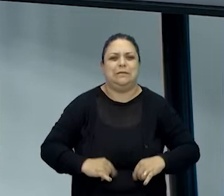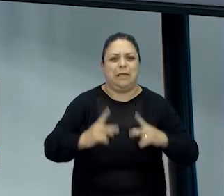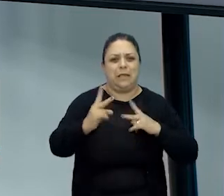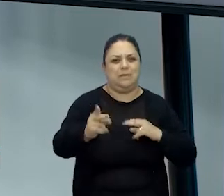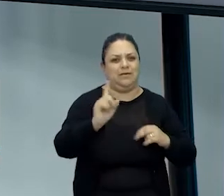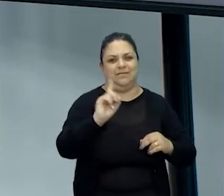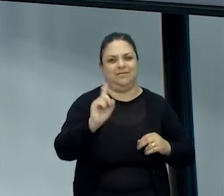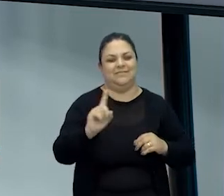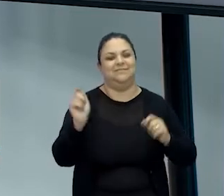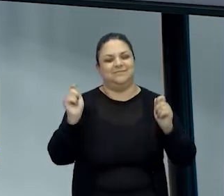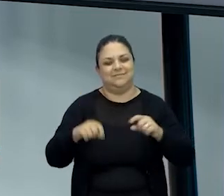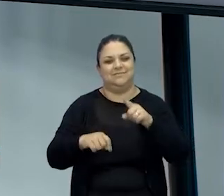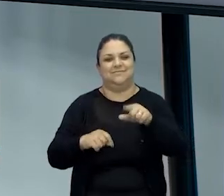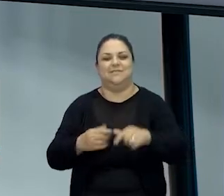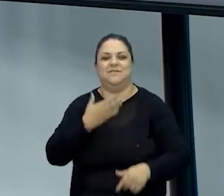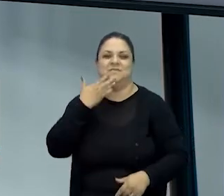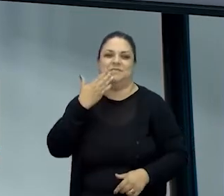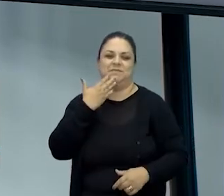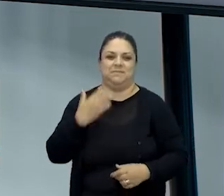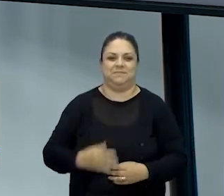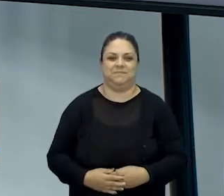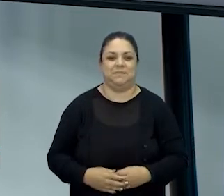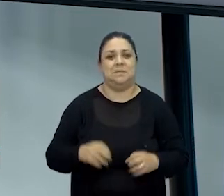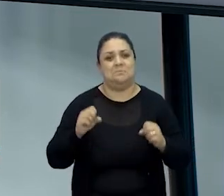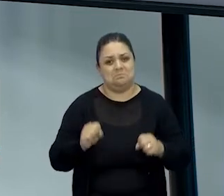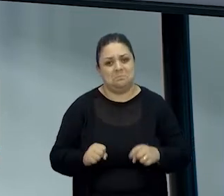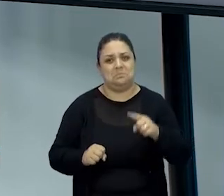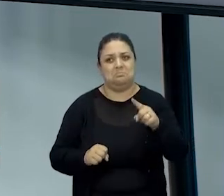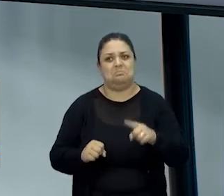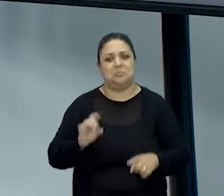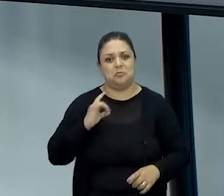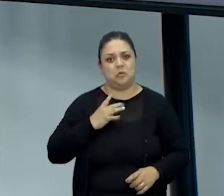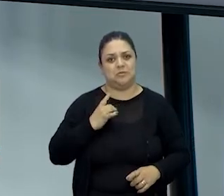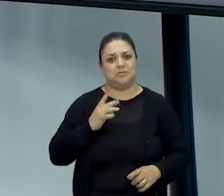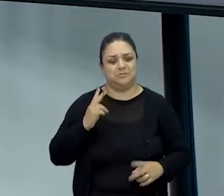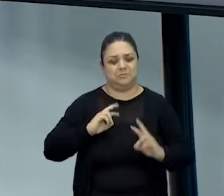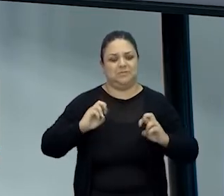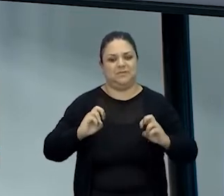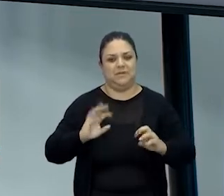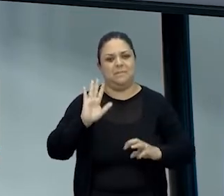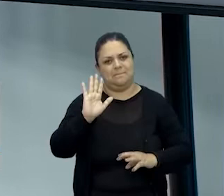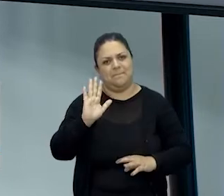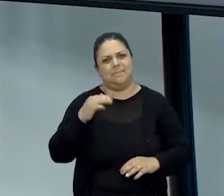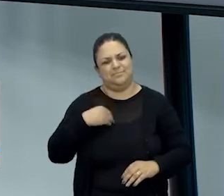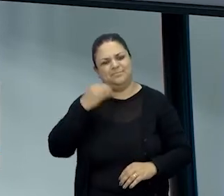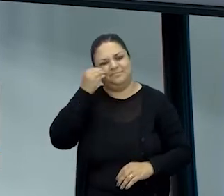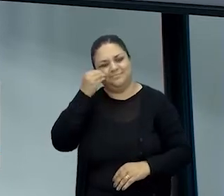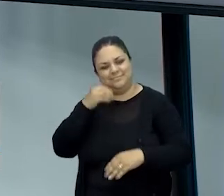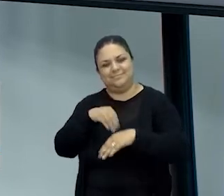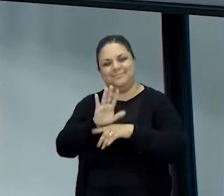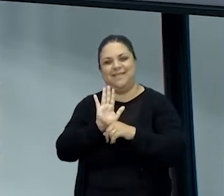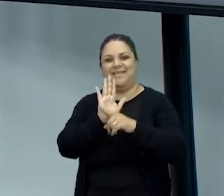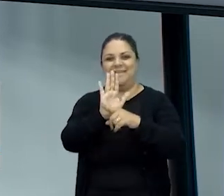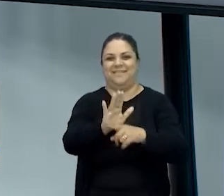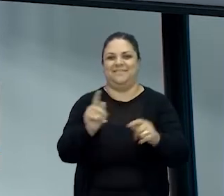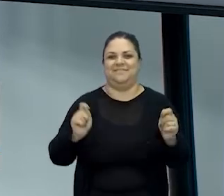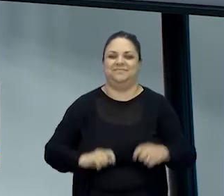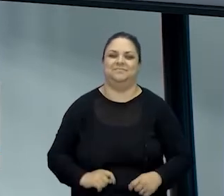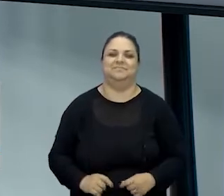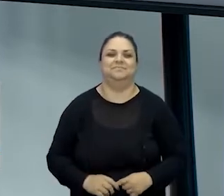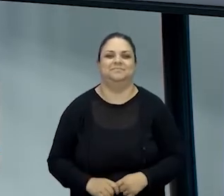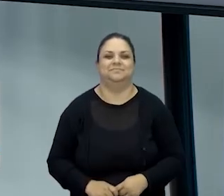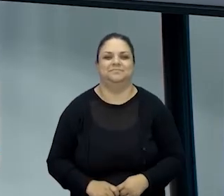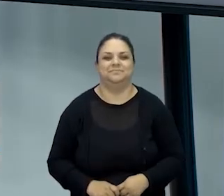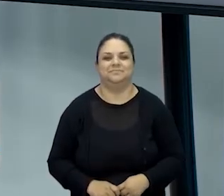eu. Talvez vocês descobrissem por conta própria, né? Mas não, uma ajudinha sempre é válida,